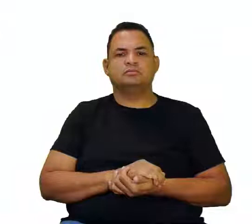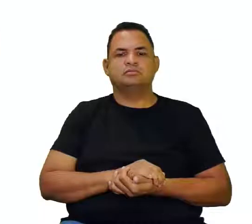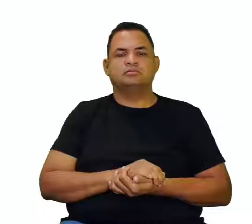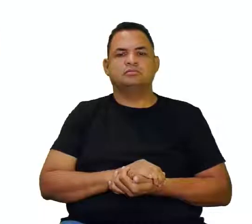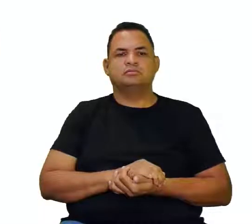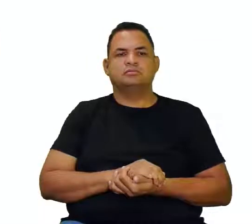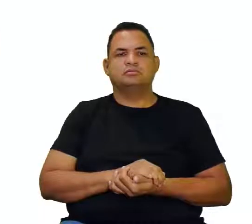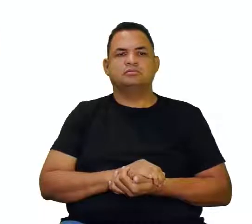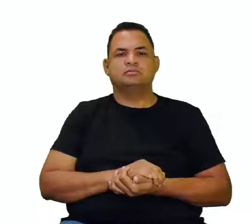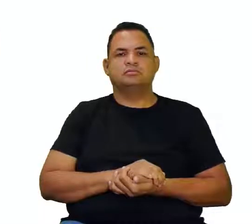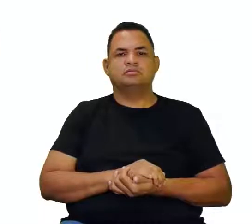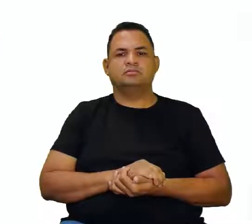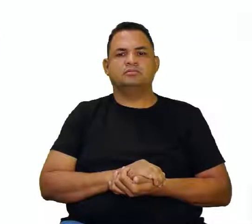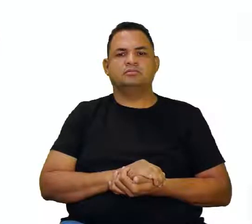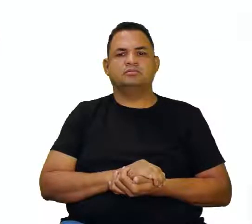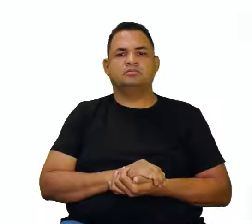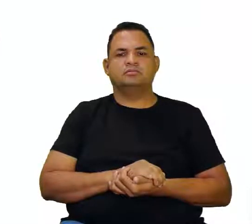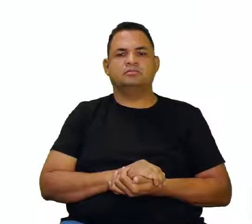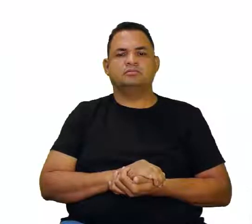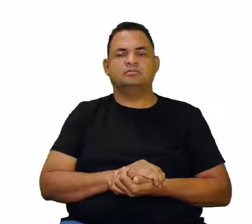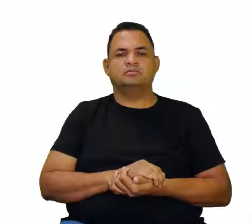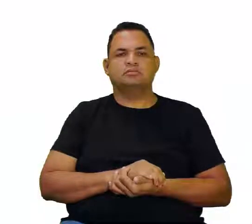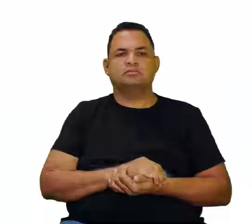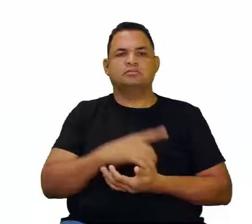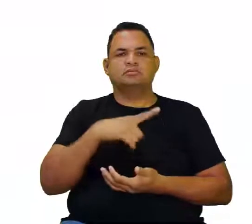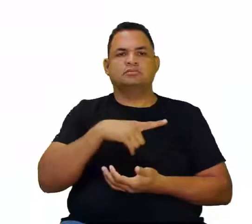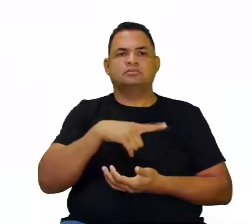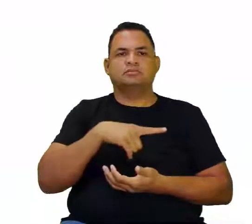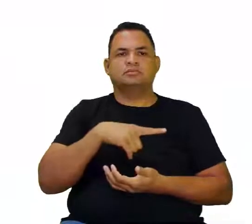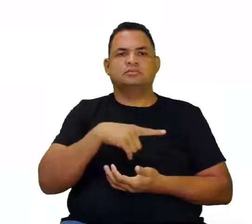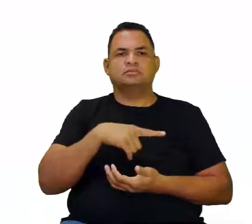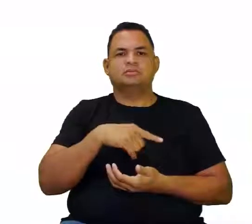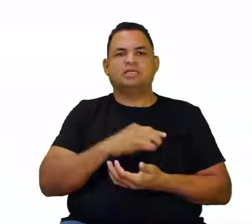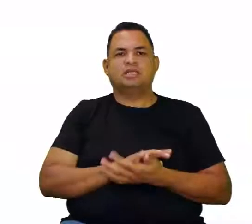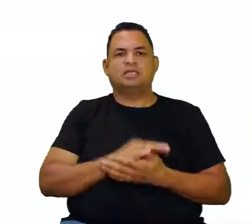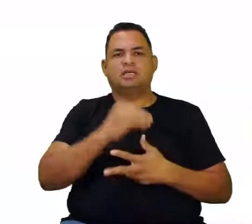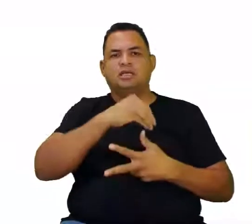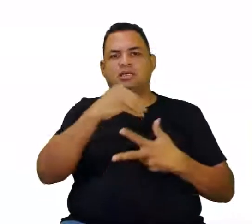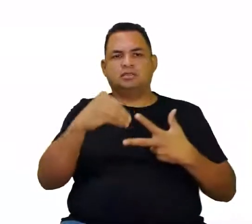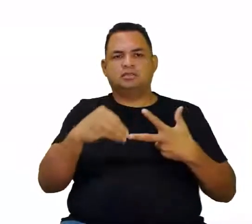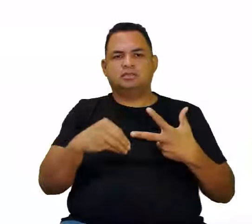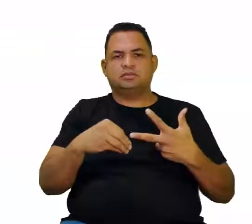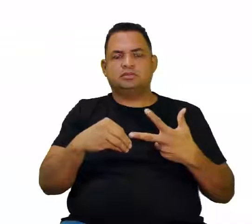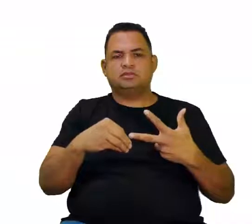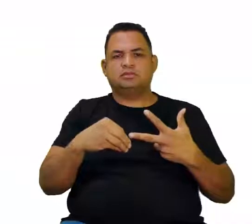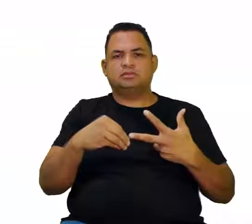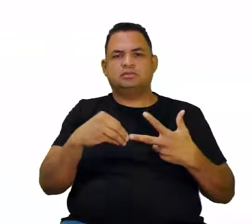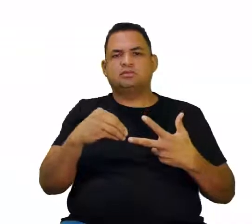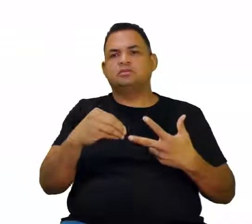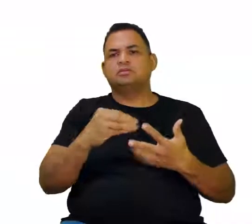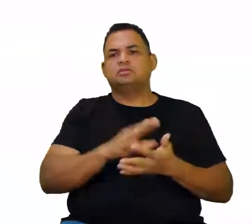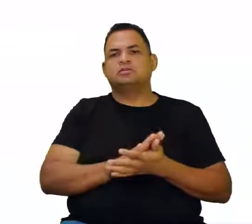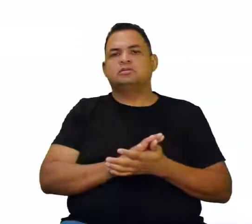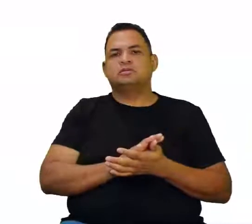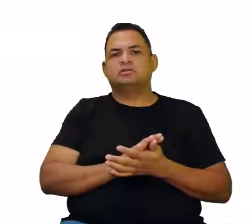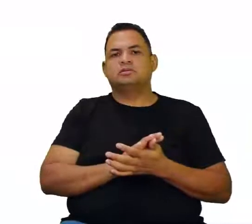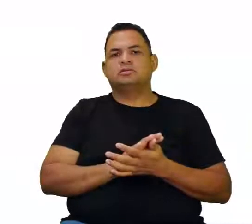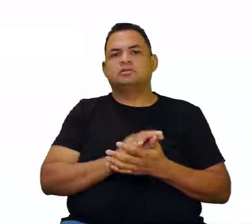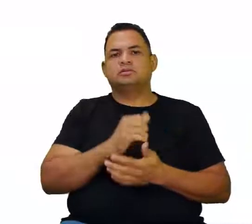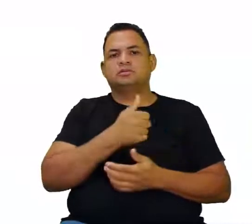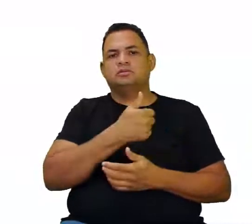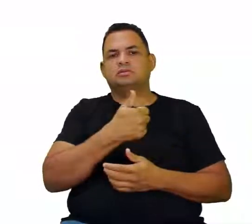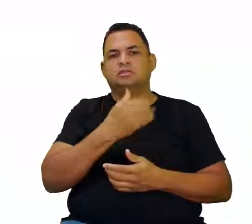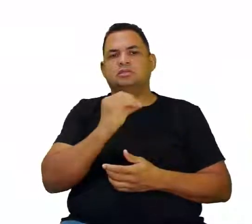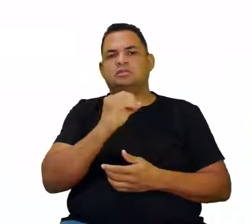Então aqui, ó, se liga no Enem, nós temos a questão 107 da mesma prova de 2020, prova